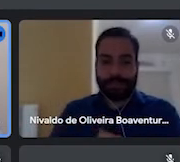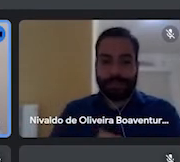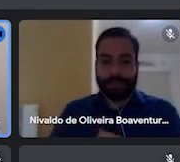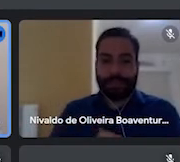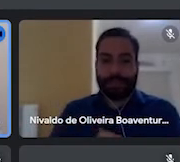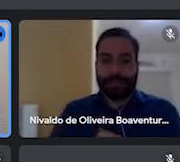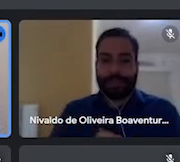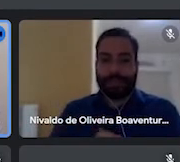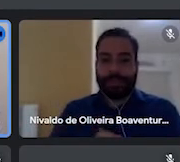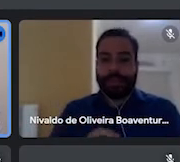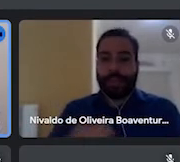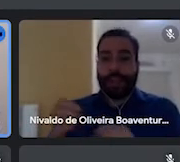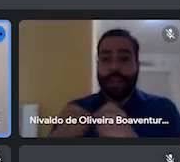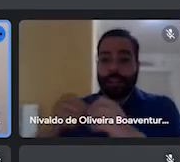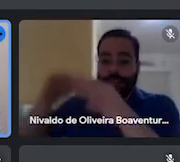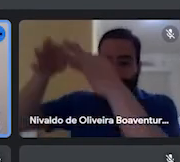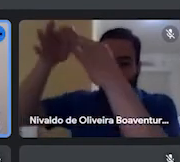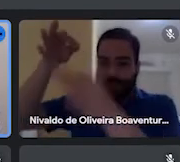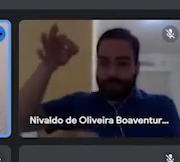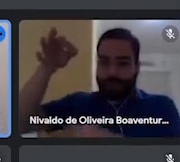Instalação do aterramento temporário